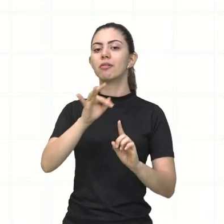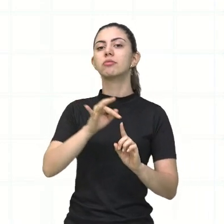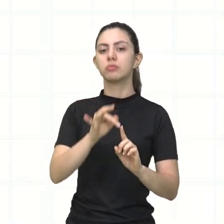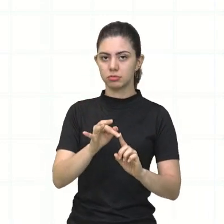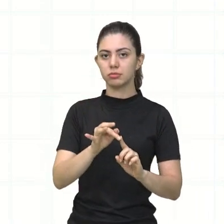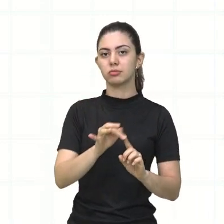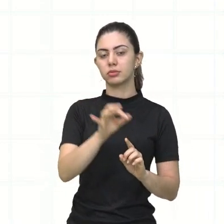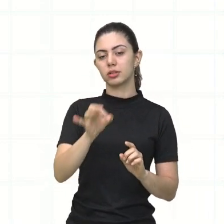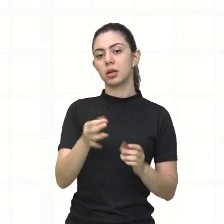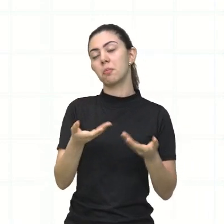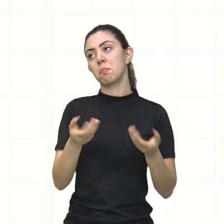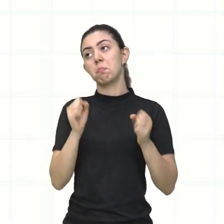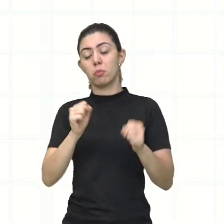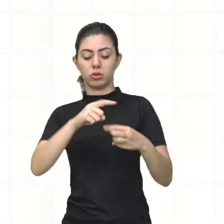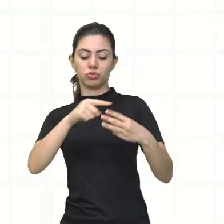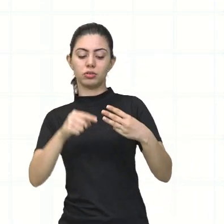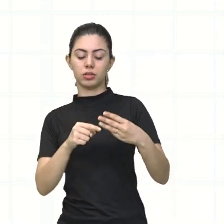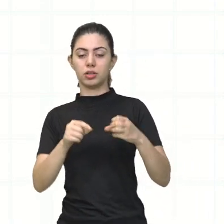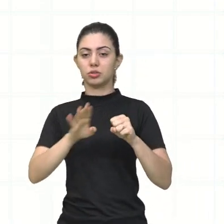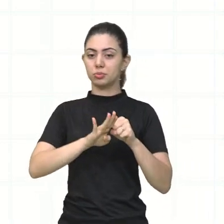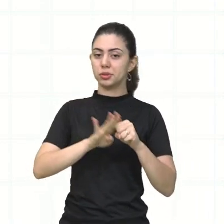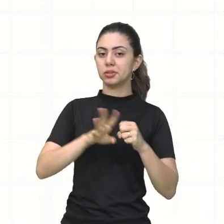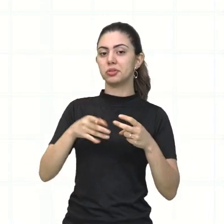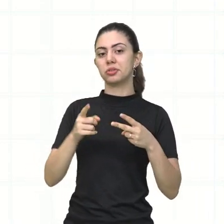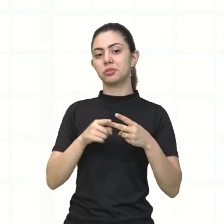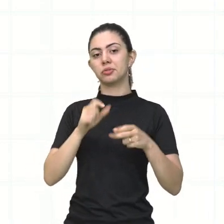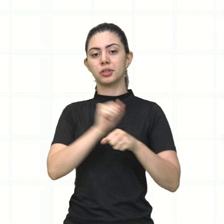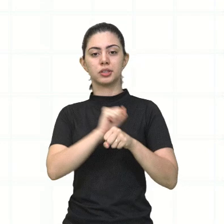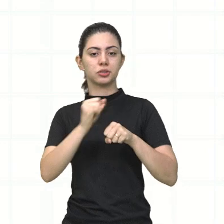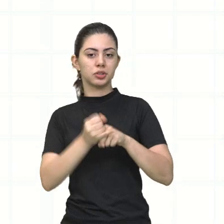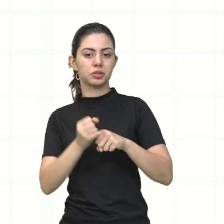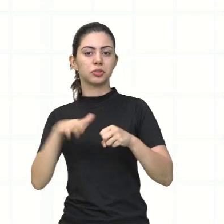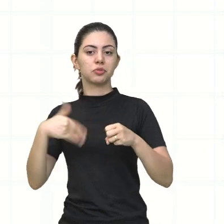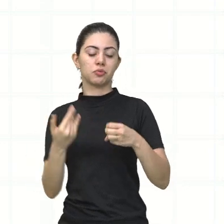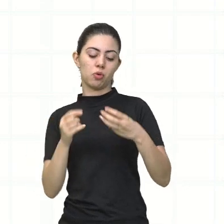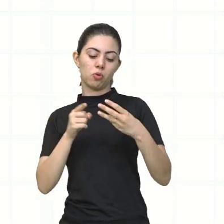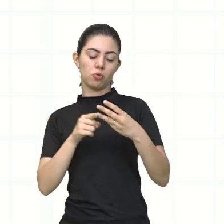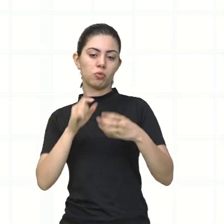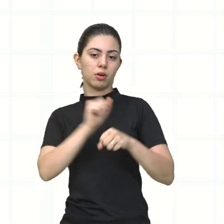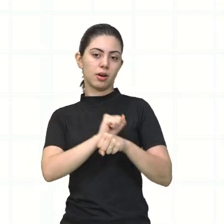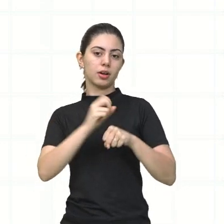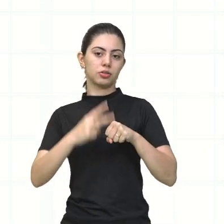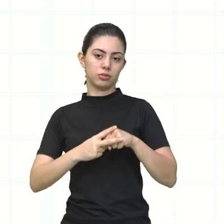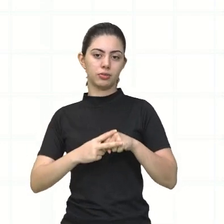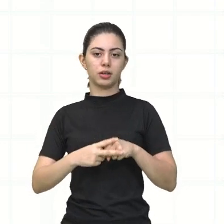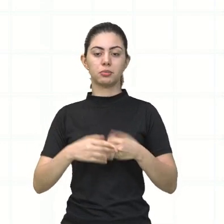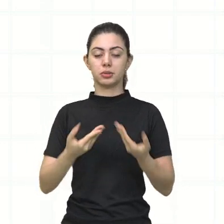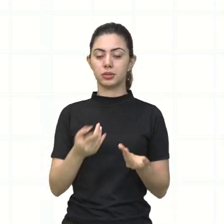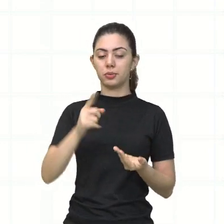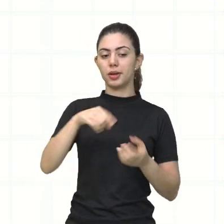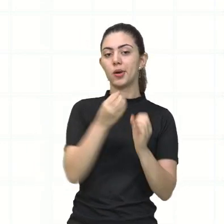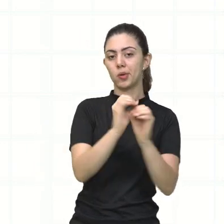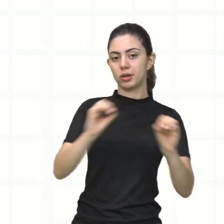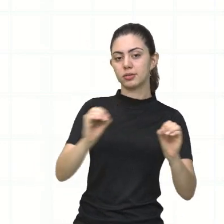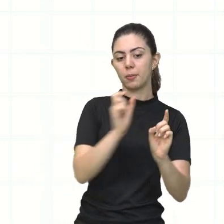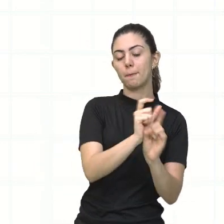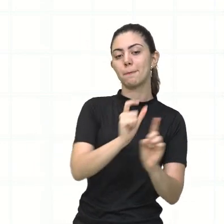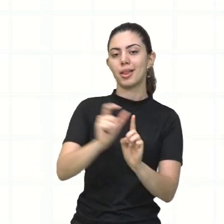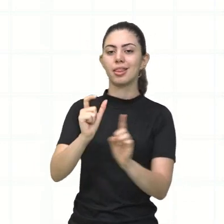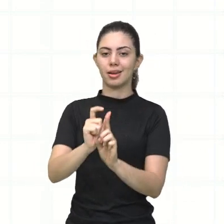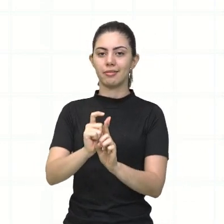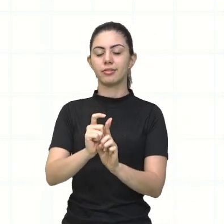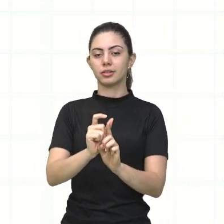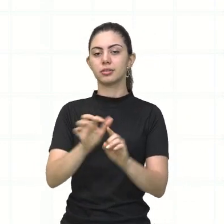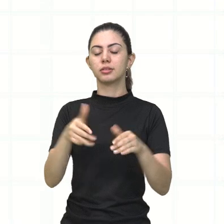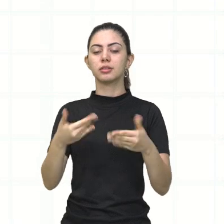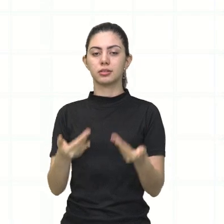fossem substantivos, adjetivos ou advérbios. Não é que elas sejam. Afinal de contas, elas são orações, elas não são palavras. Mas elas funcionam